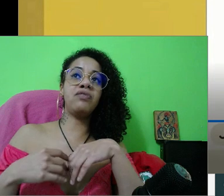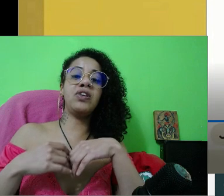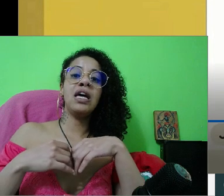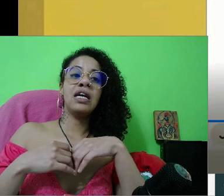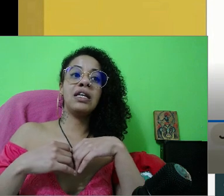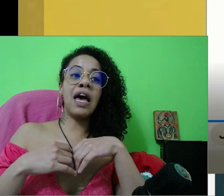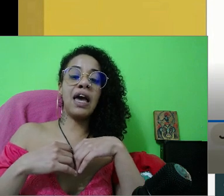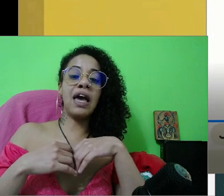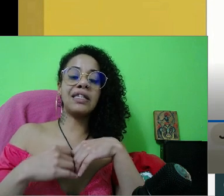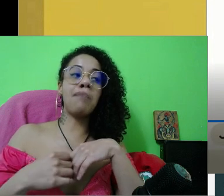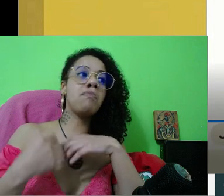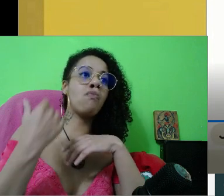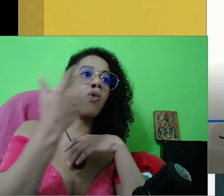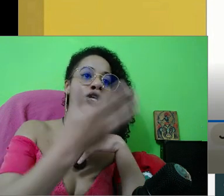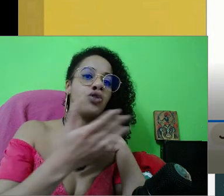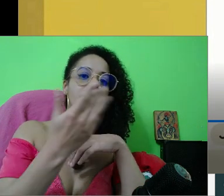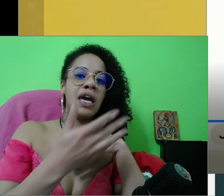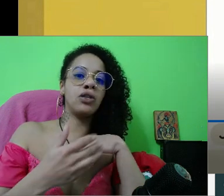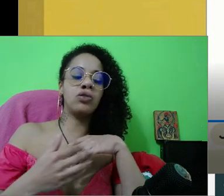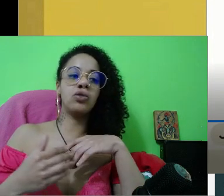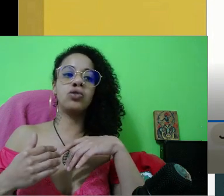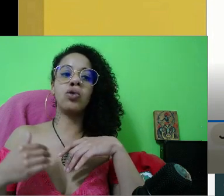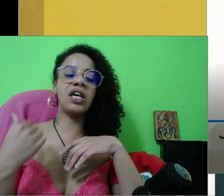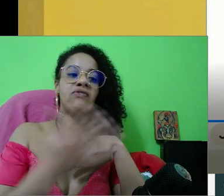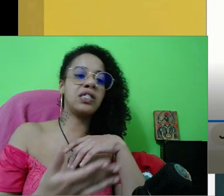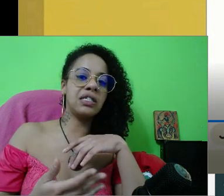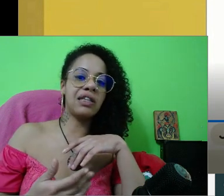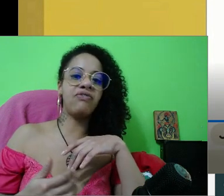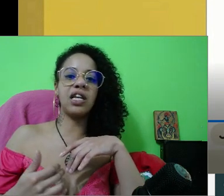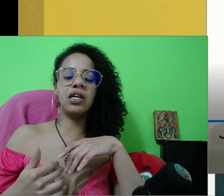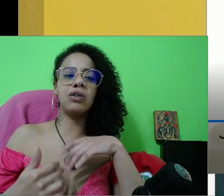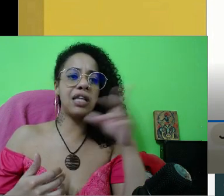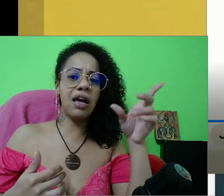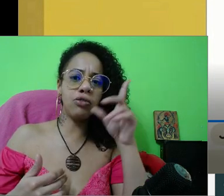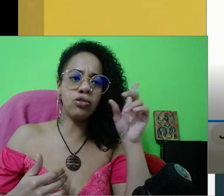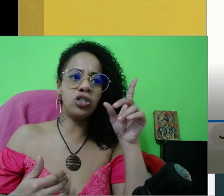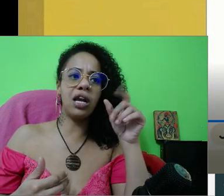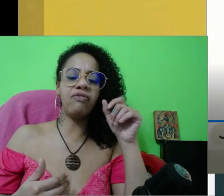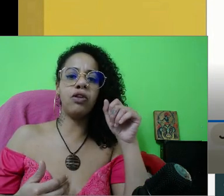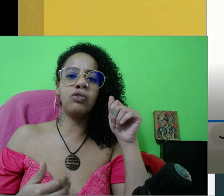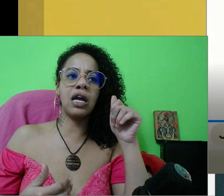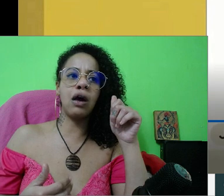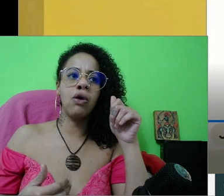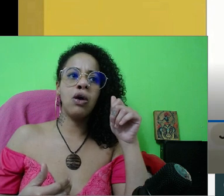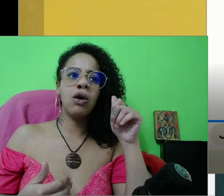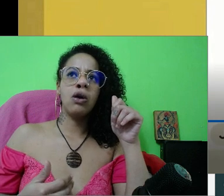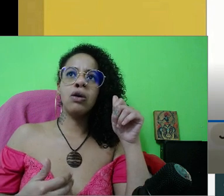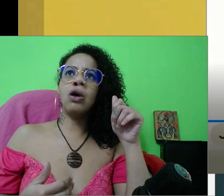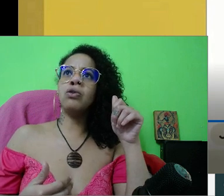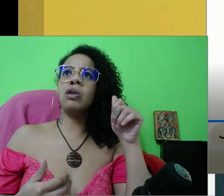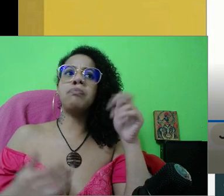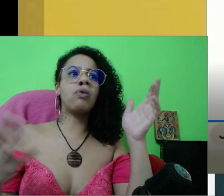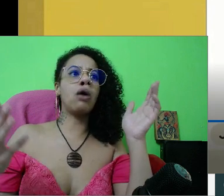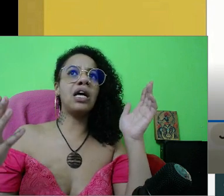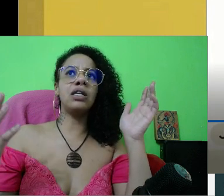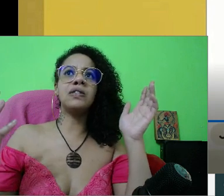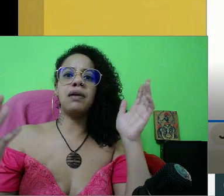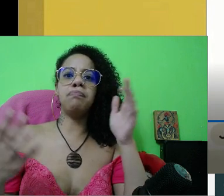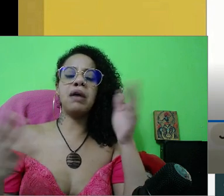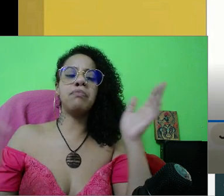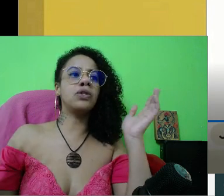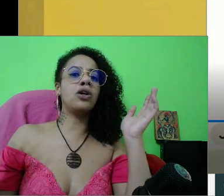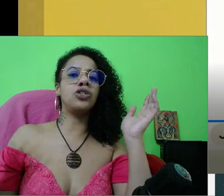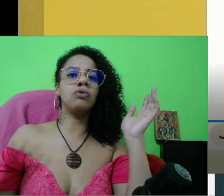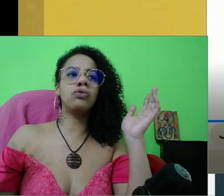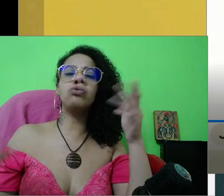que inclusive sabe muito bem do que você está falando até outro dia ela falou no canal eu não lembro qual